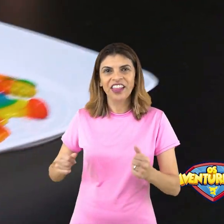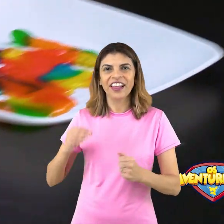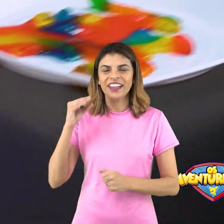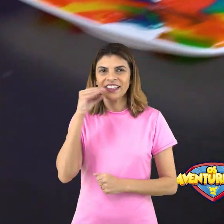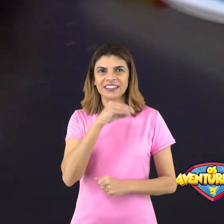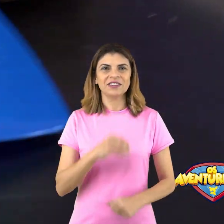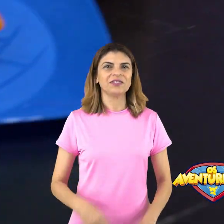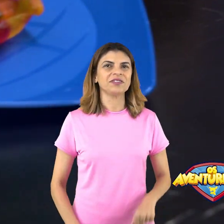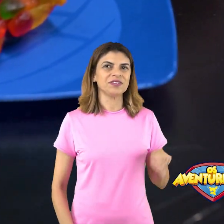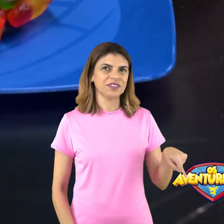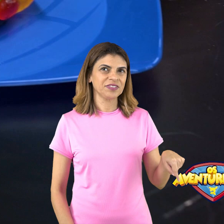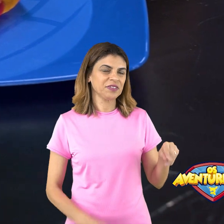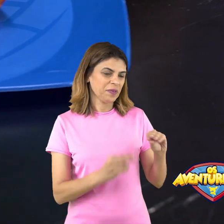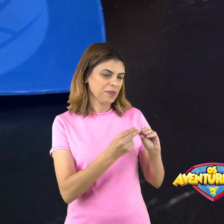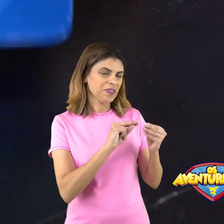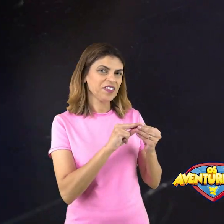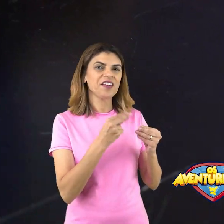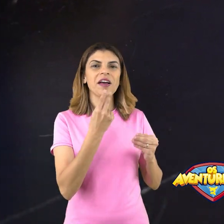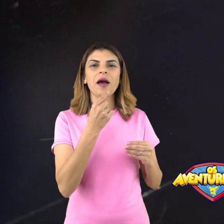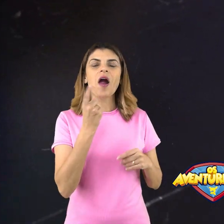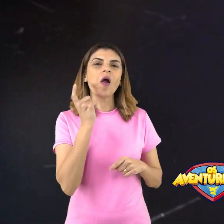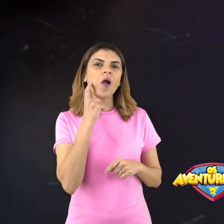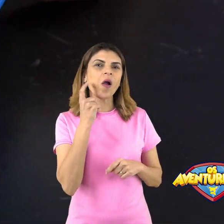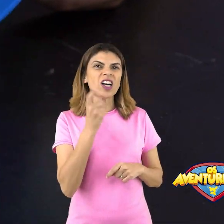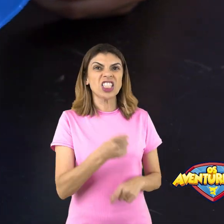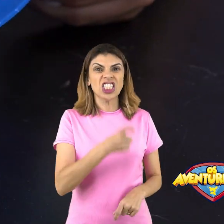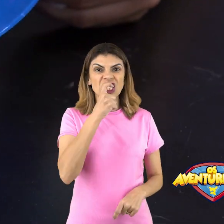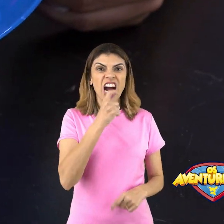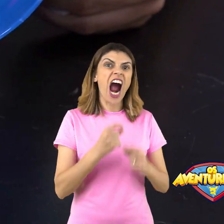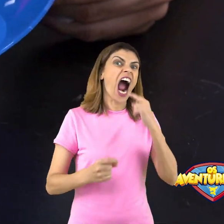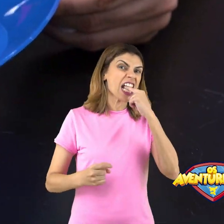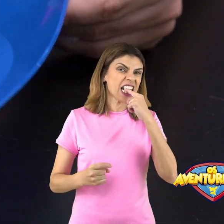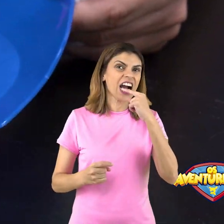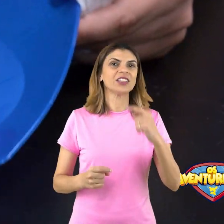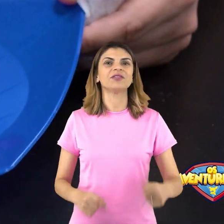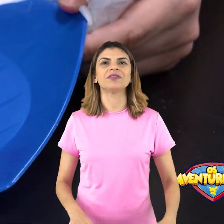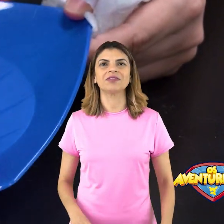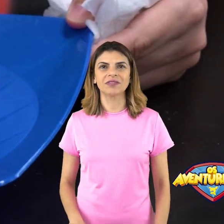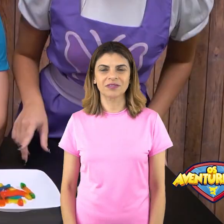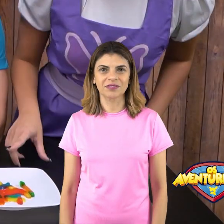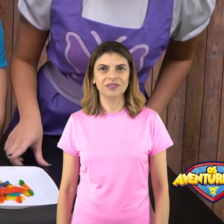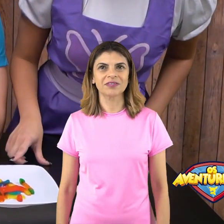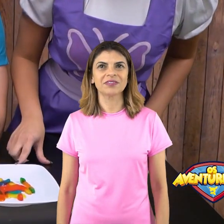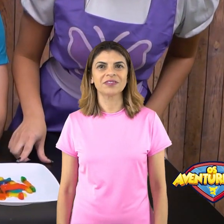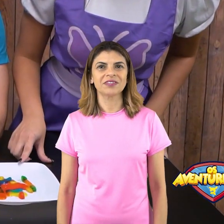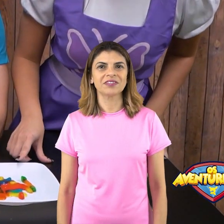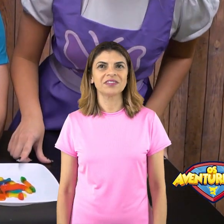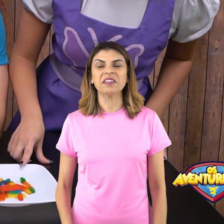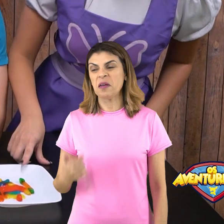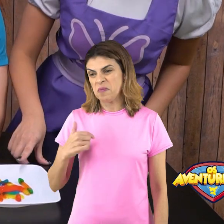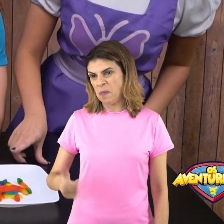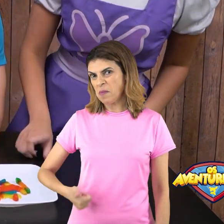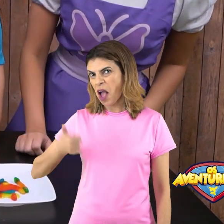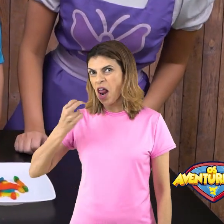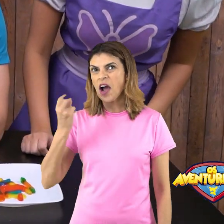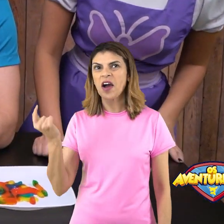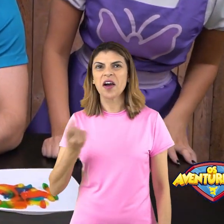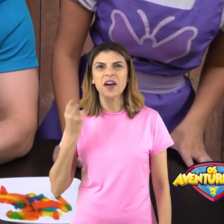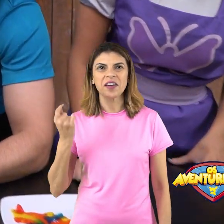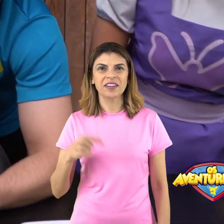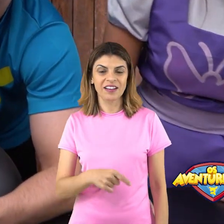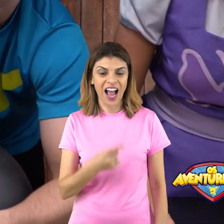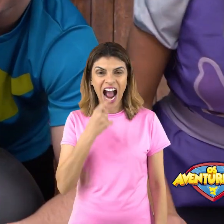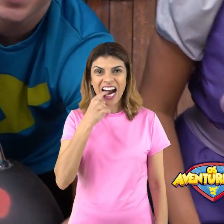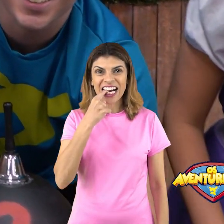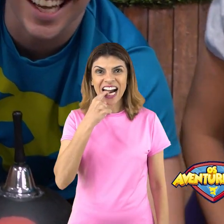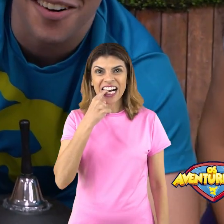Derretida e quente. Bala fine congelada. Bota a mão, congelada? Pega. Tá congelada. Ih, acho que a minha é melhor, hein? Vai ser olha mais fácil aqui. Comer. Olha